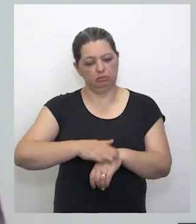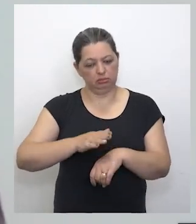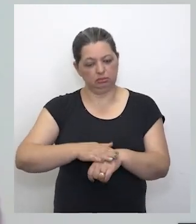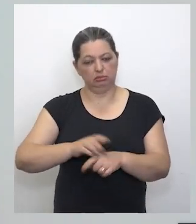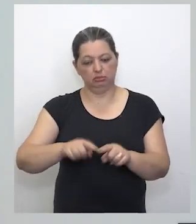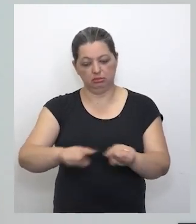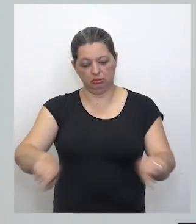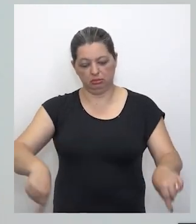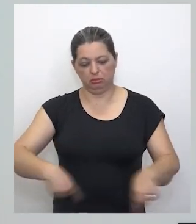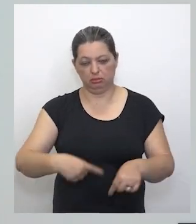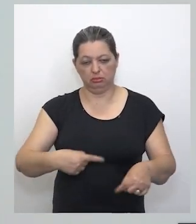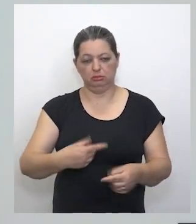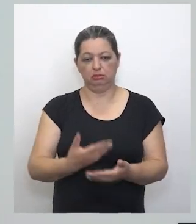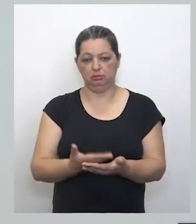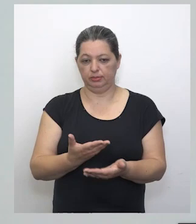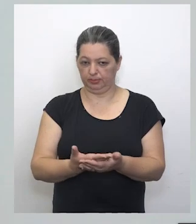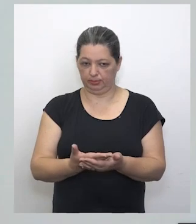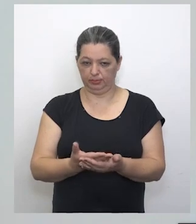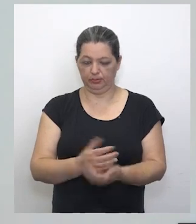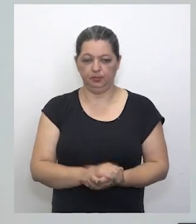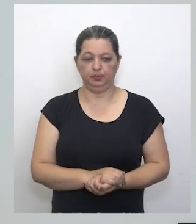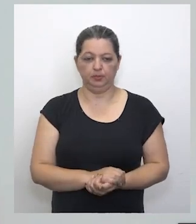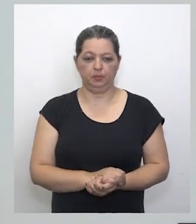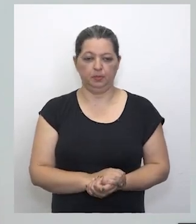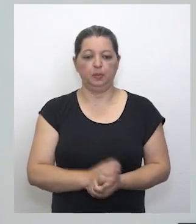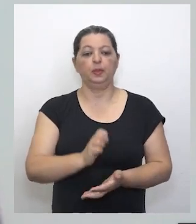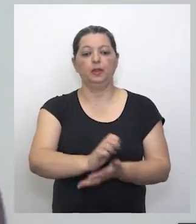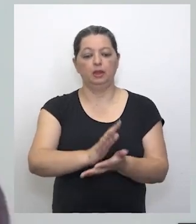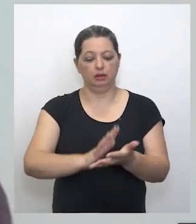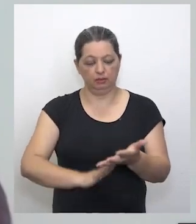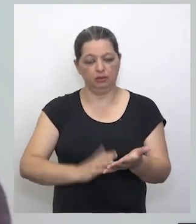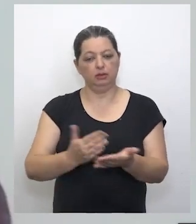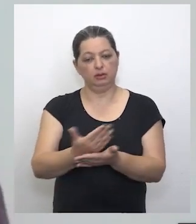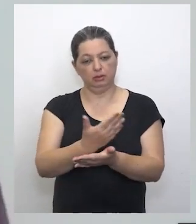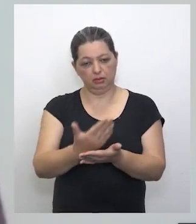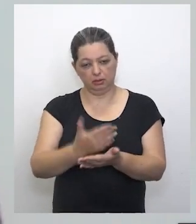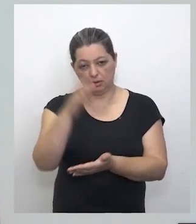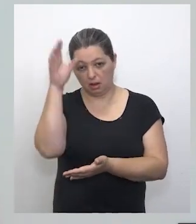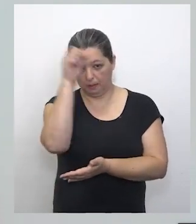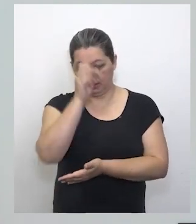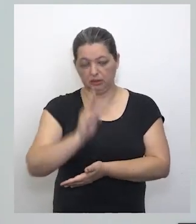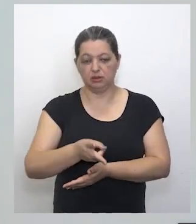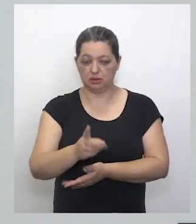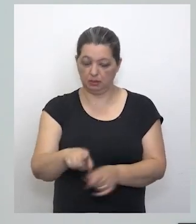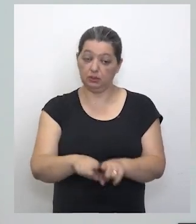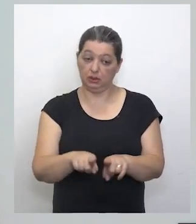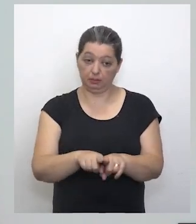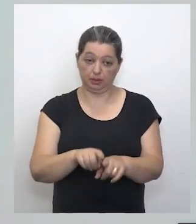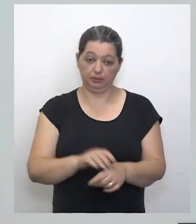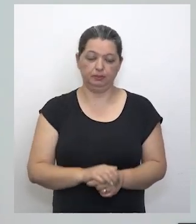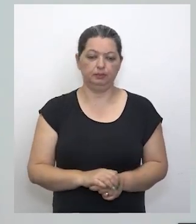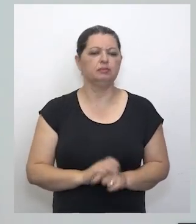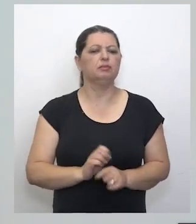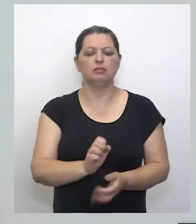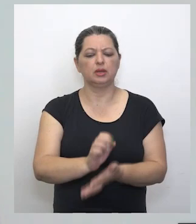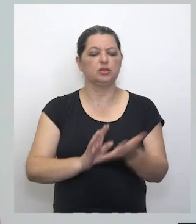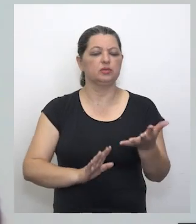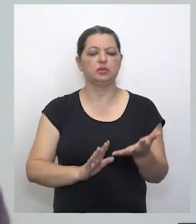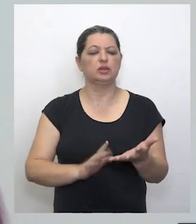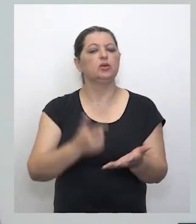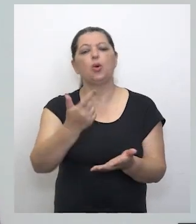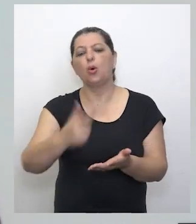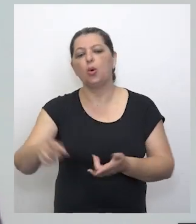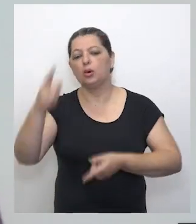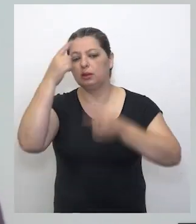e a gente também está trazendo atividades do Aprender Sempre. E a partir dessas atividades, quais outras ideias os